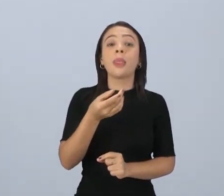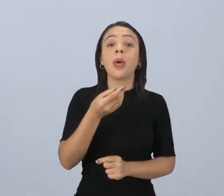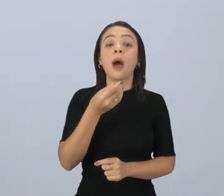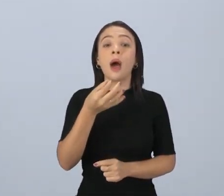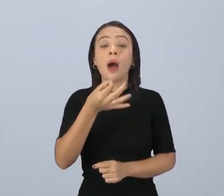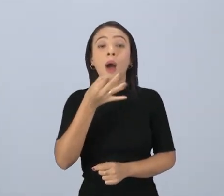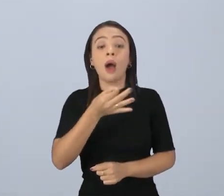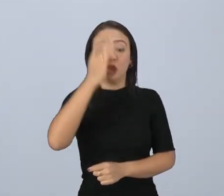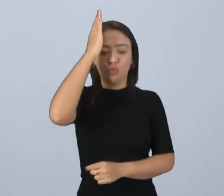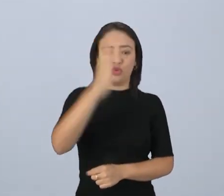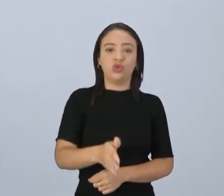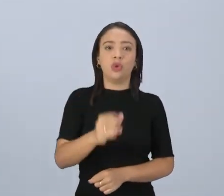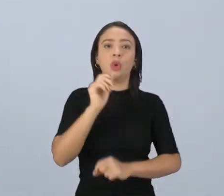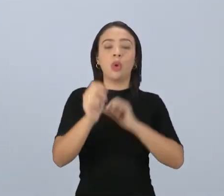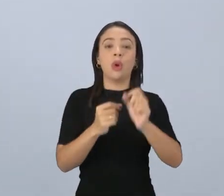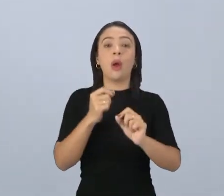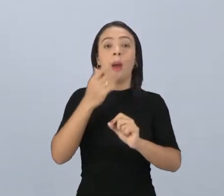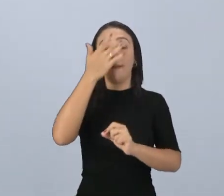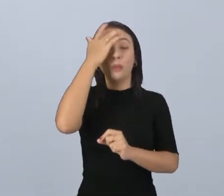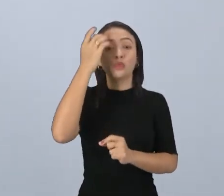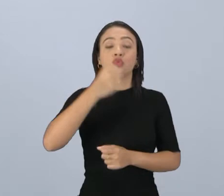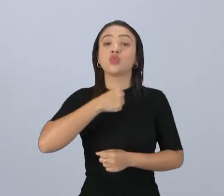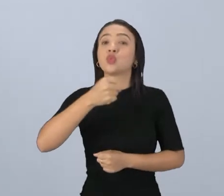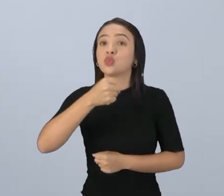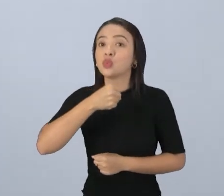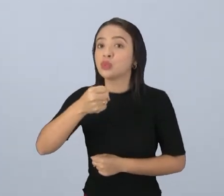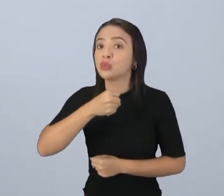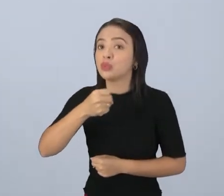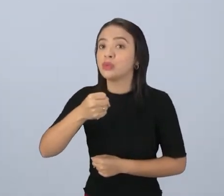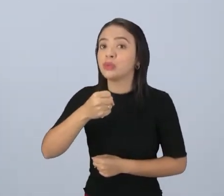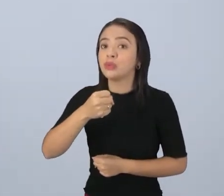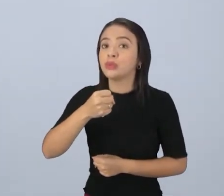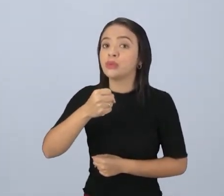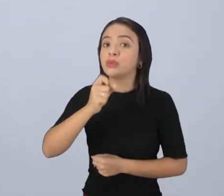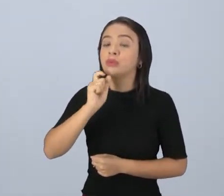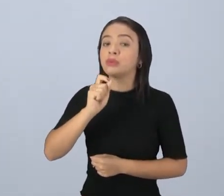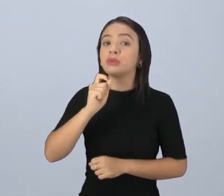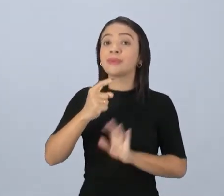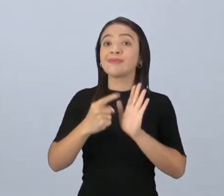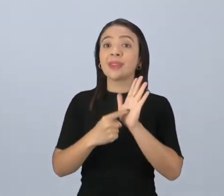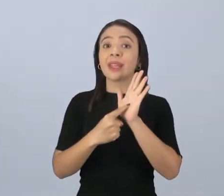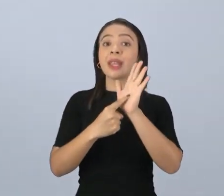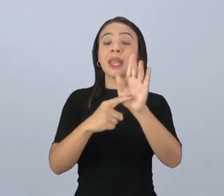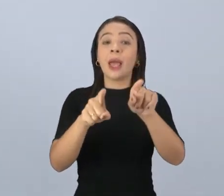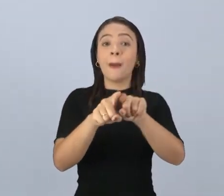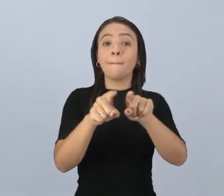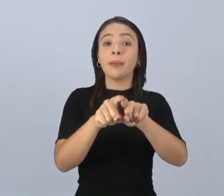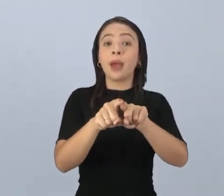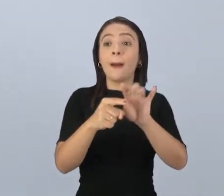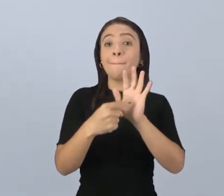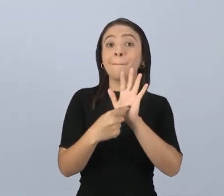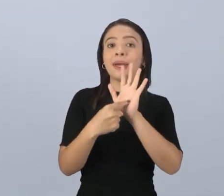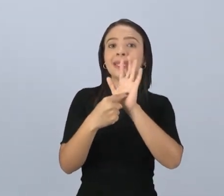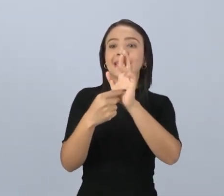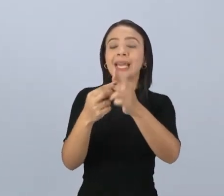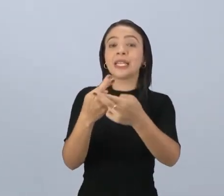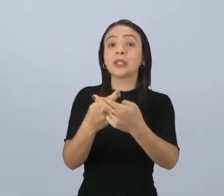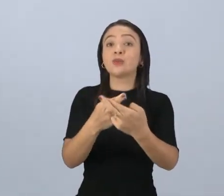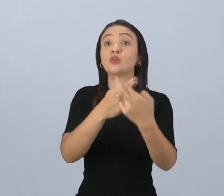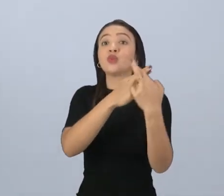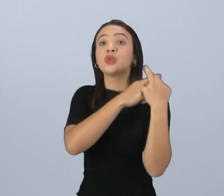o jornalista ele faz uma entrevista, né, e ele acaba colocando a responsabilidade do que está